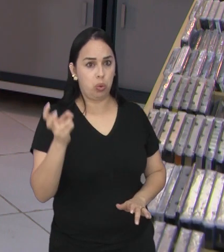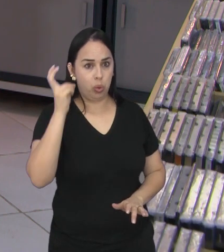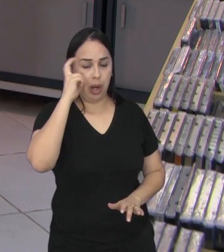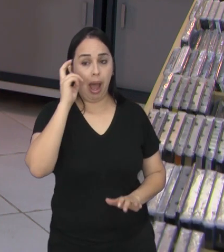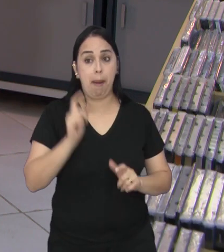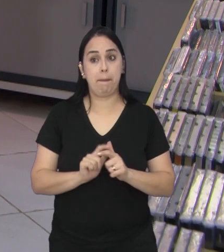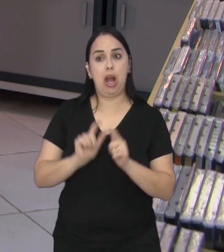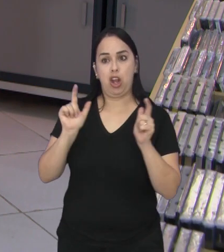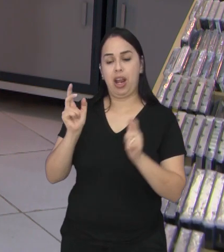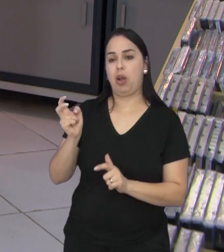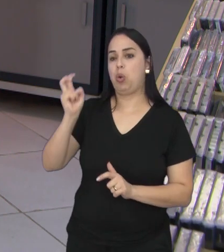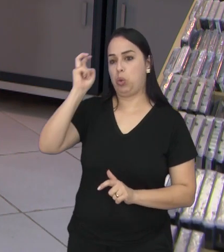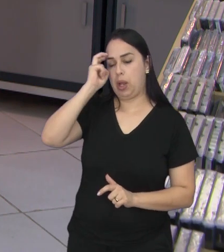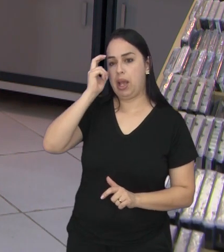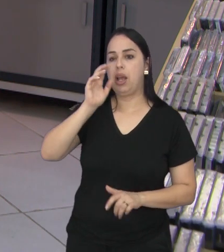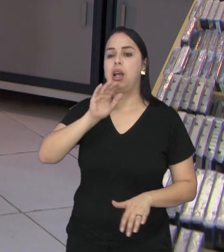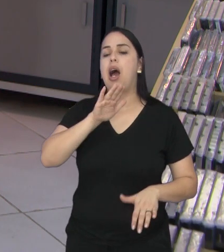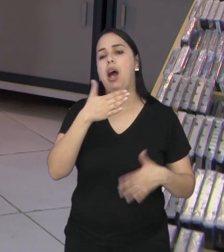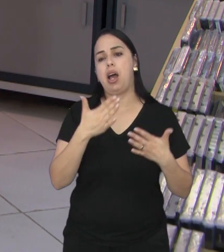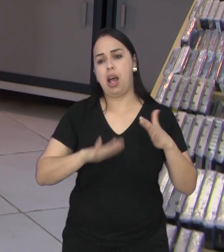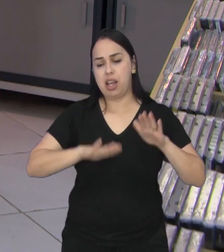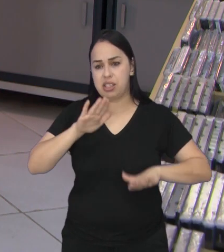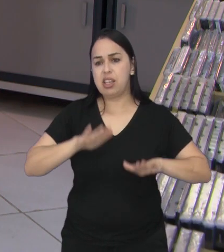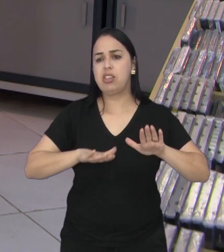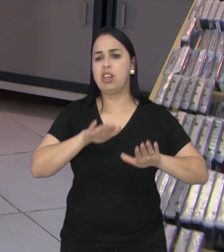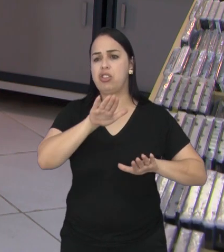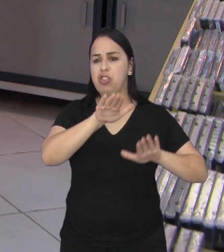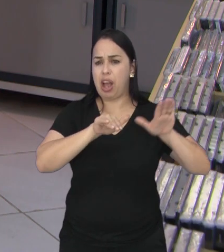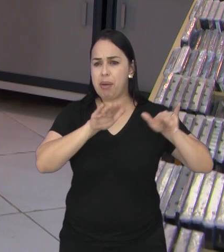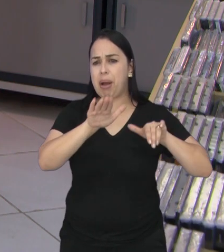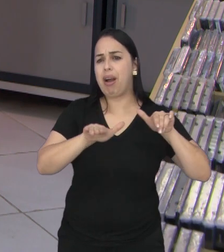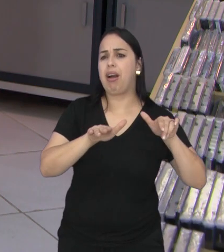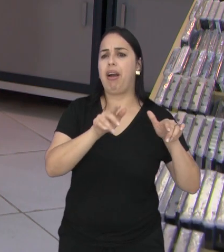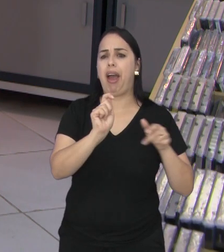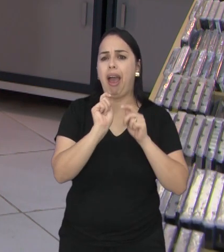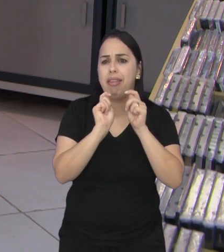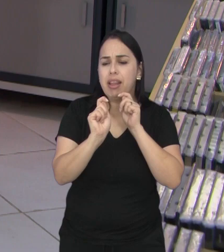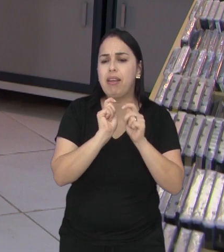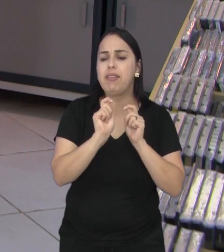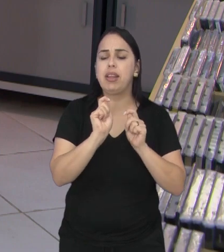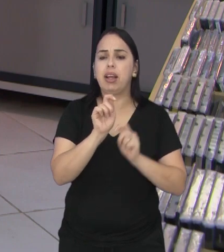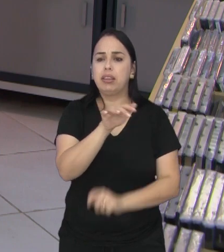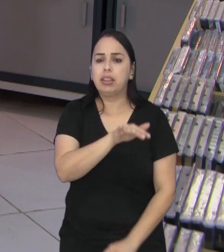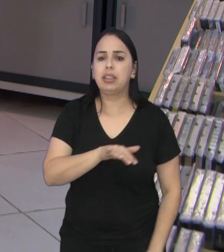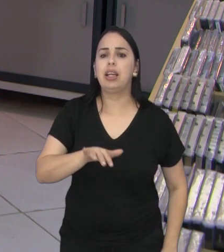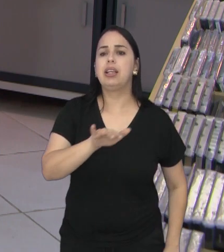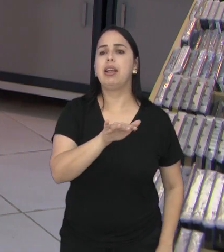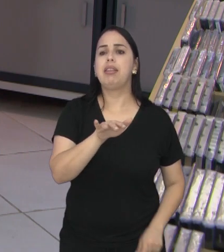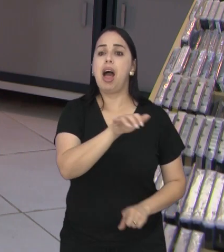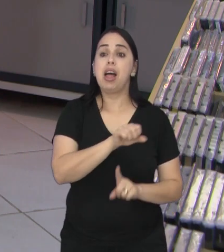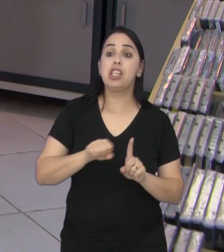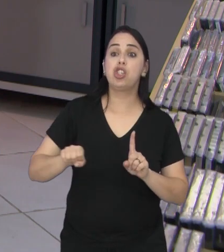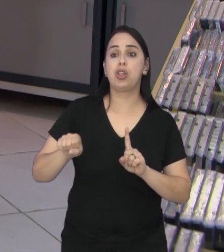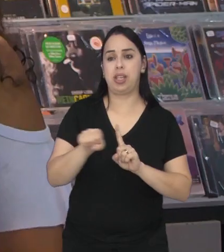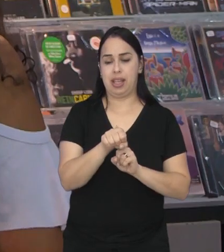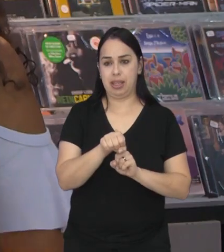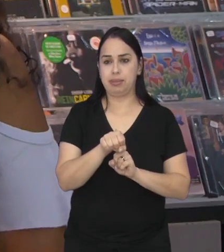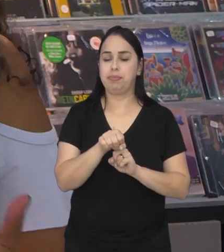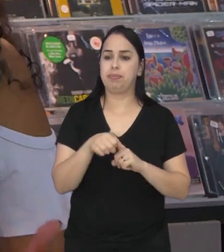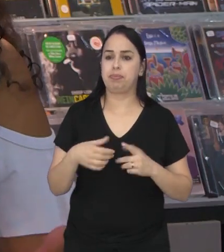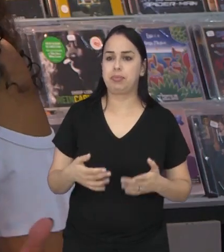grande maioria, mas a gente traz algumas coisas também voltado às questões sociais como um todo, assim,